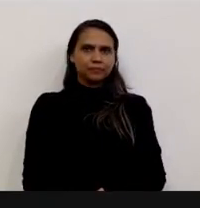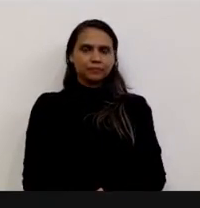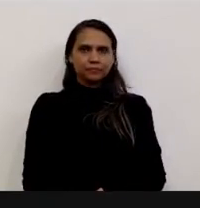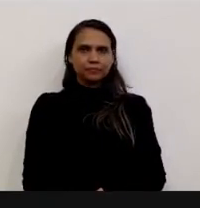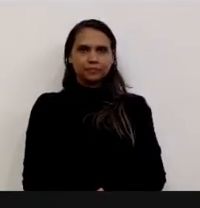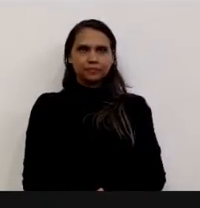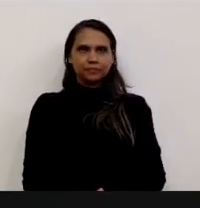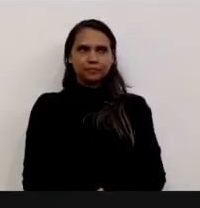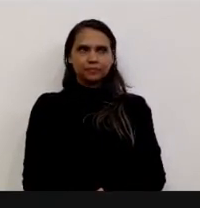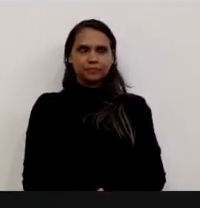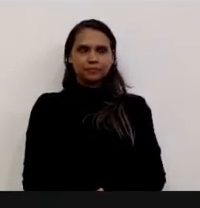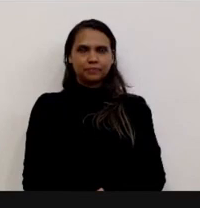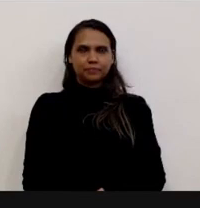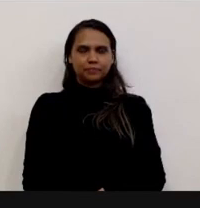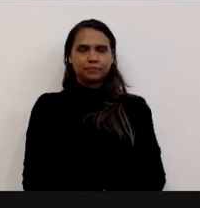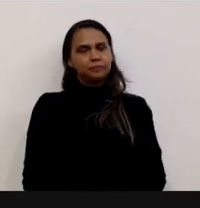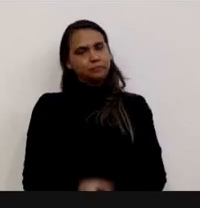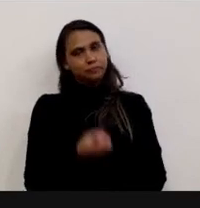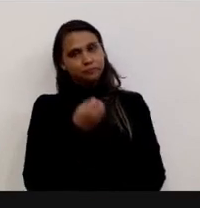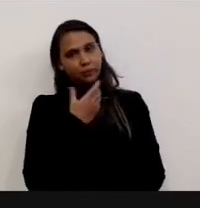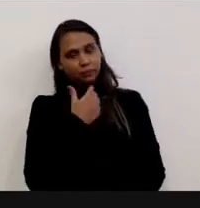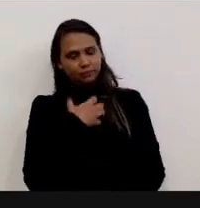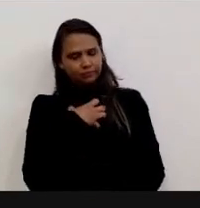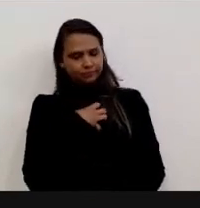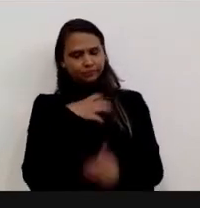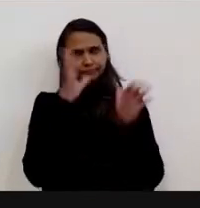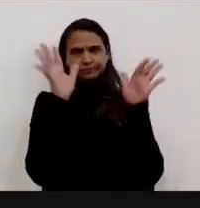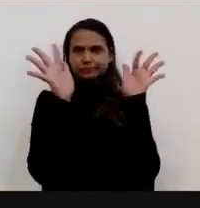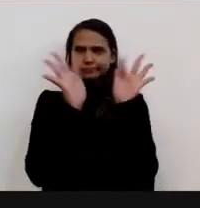Bom, pessoal, eu fiquei muito feliz com a